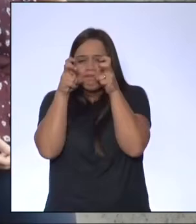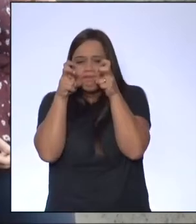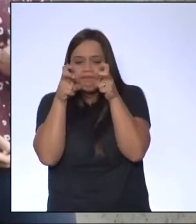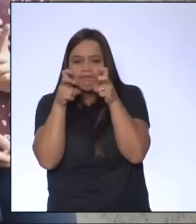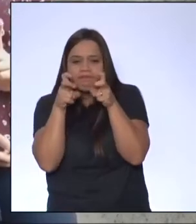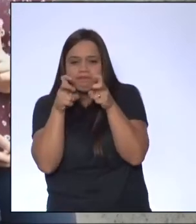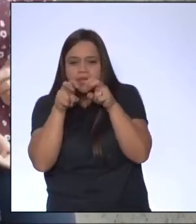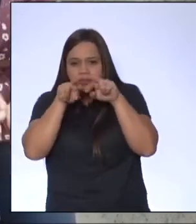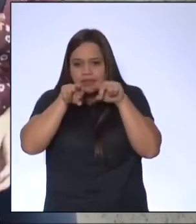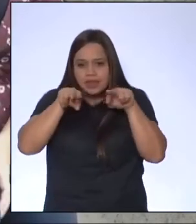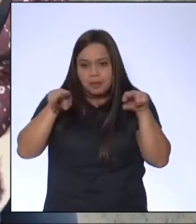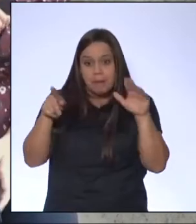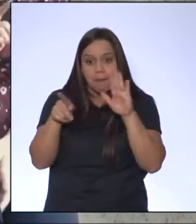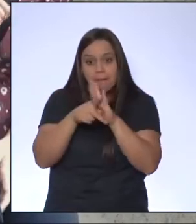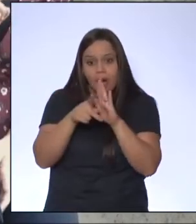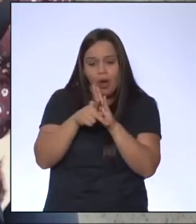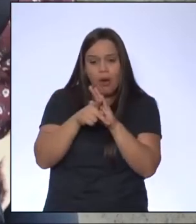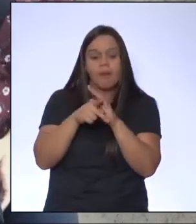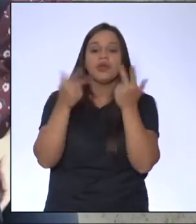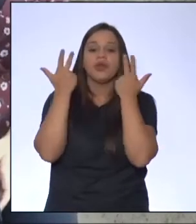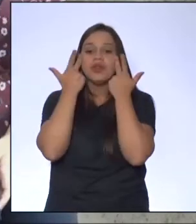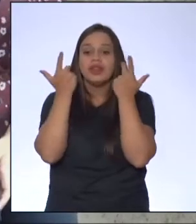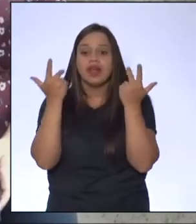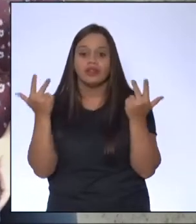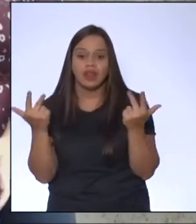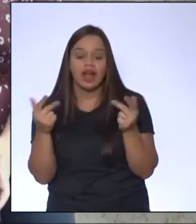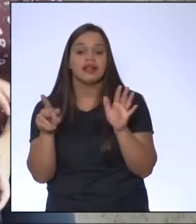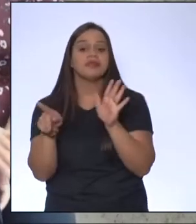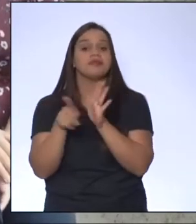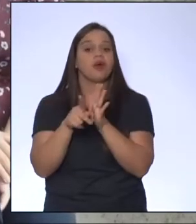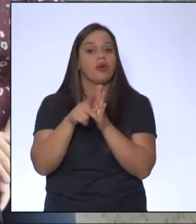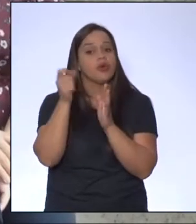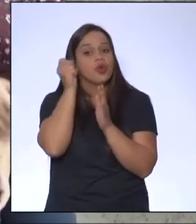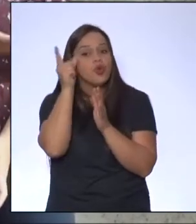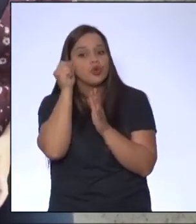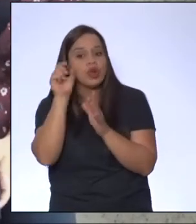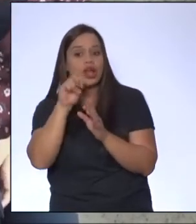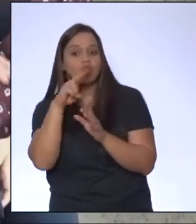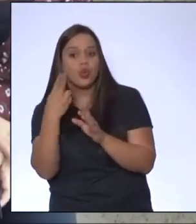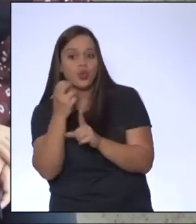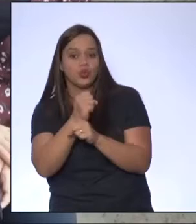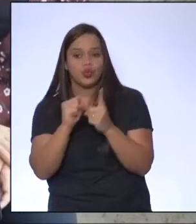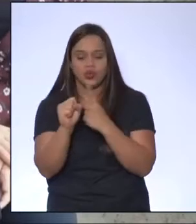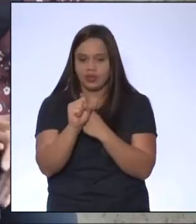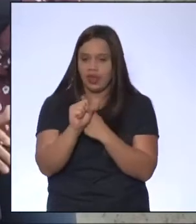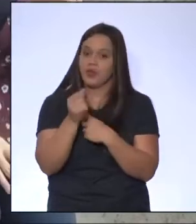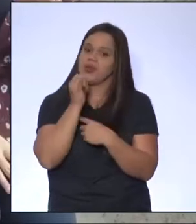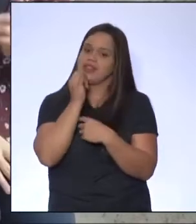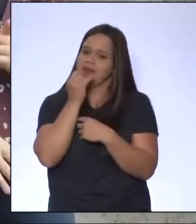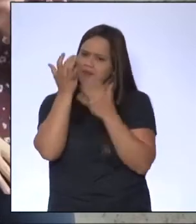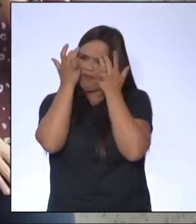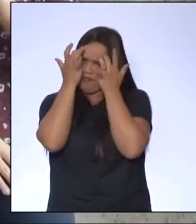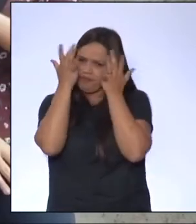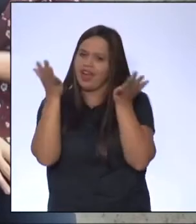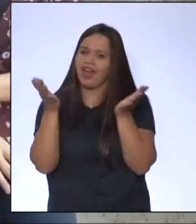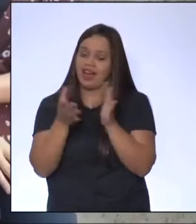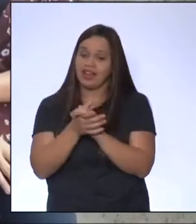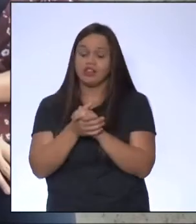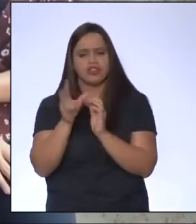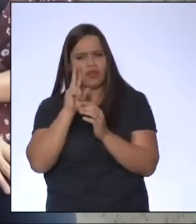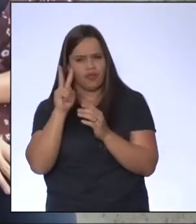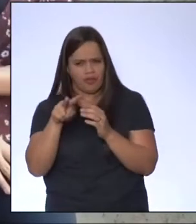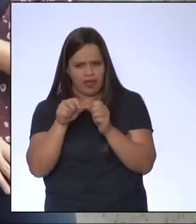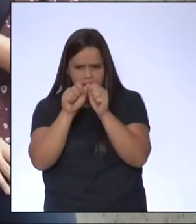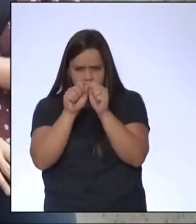elementos são naturais e quais são culturais ou sociais. No exemplo fica fácil. Se olhamos o